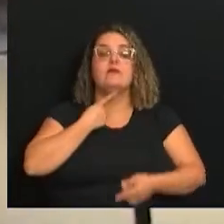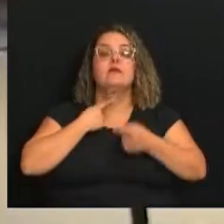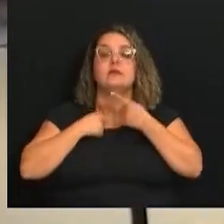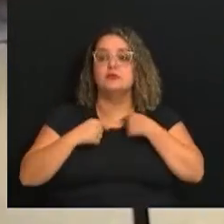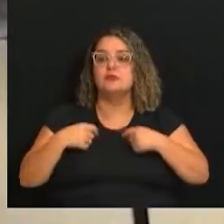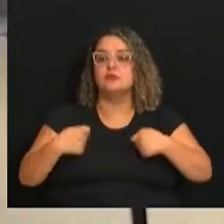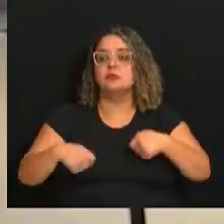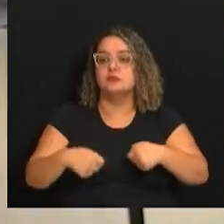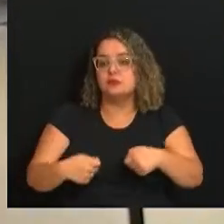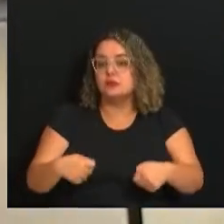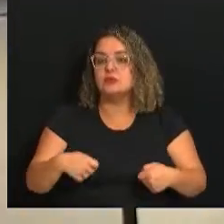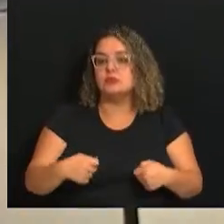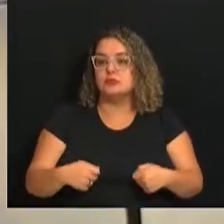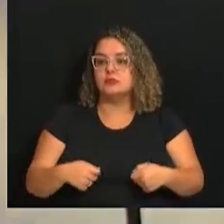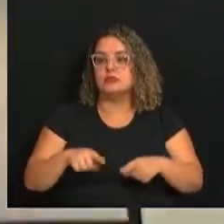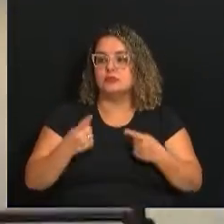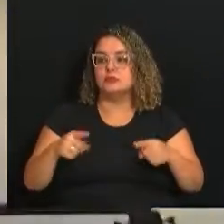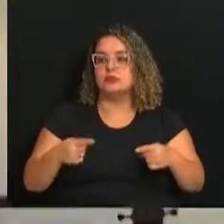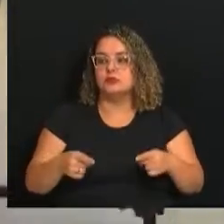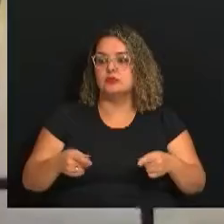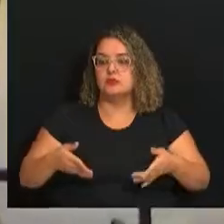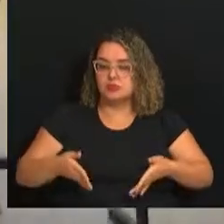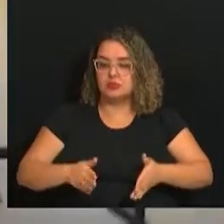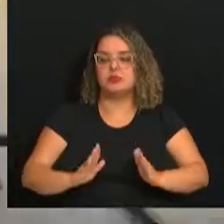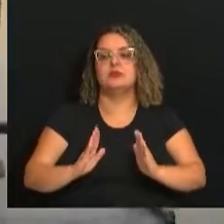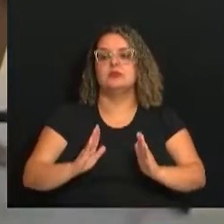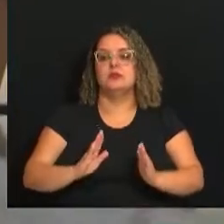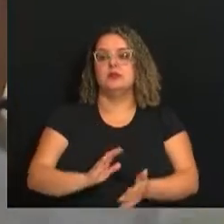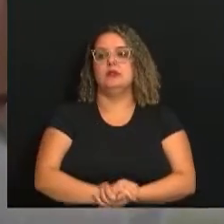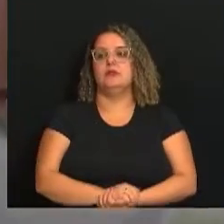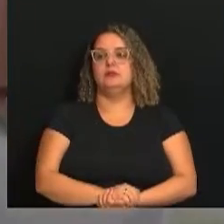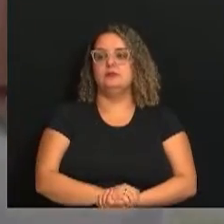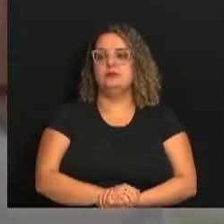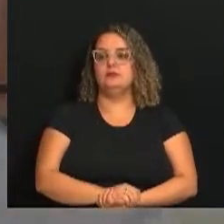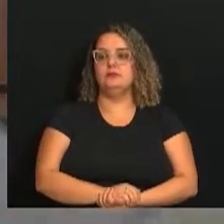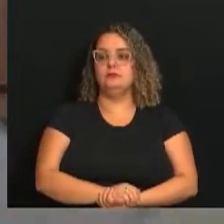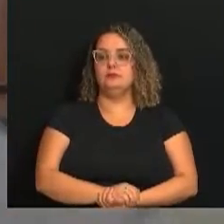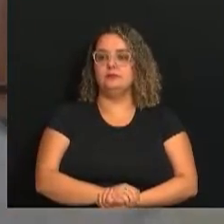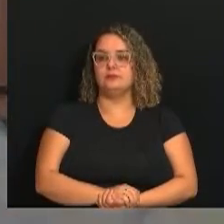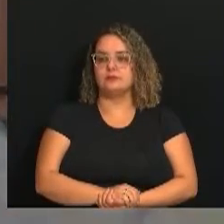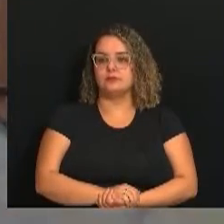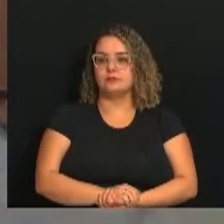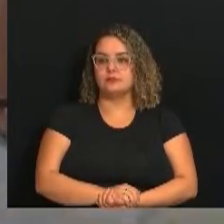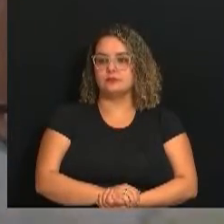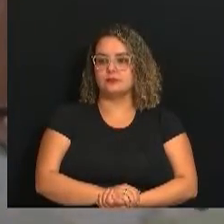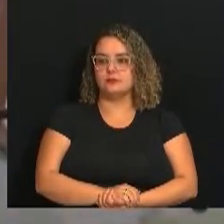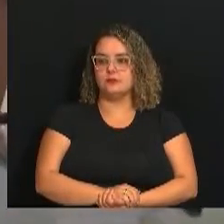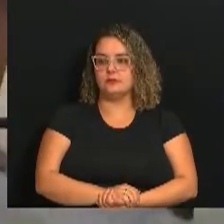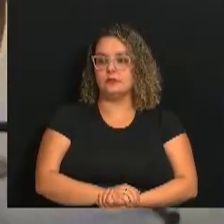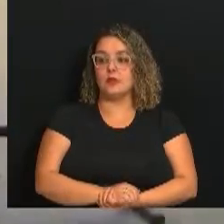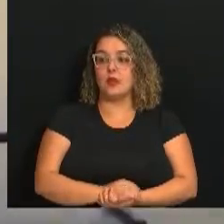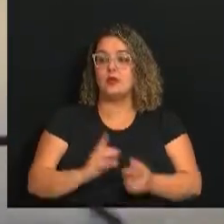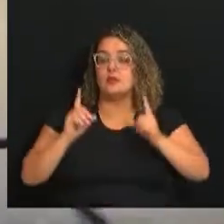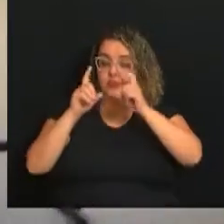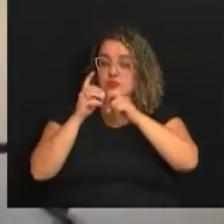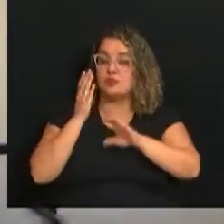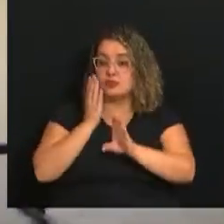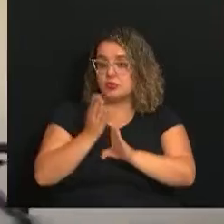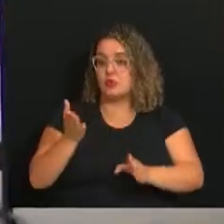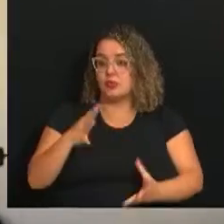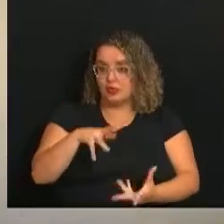coisa que eu acho que é fantástica demais e a gente tem que intensificar esses laços. Bom, a sua filha já se posicionou ali. Laila. Apresenta, por favor, a